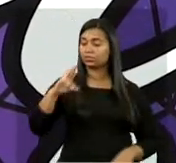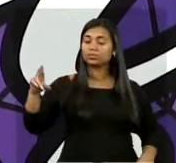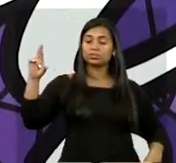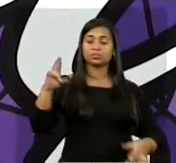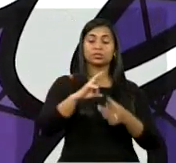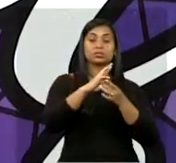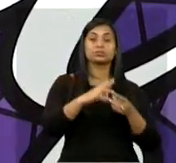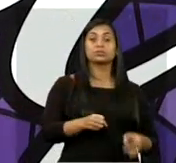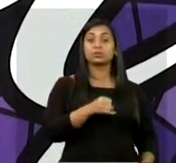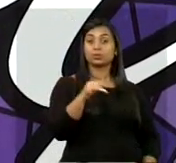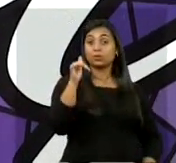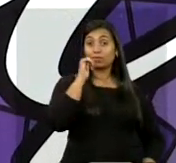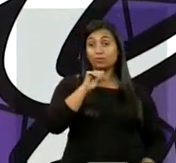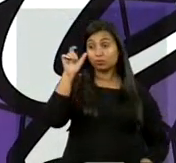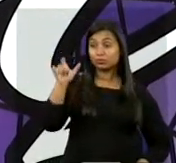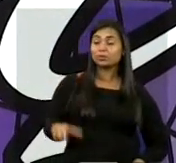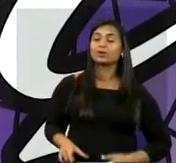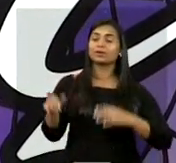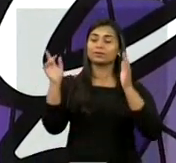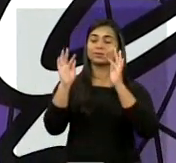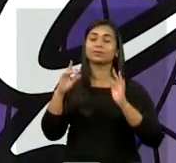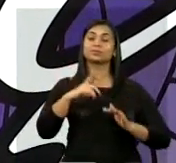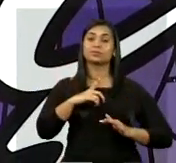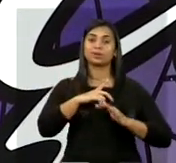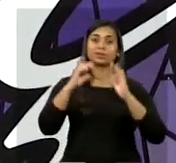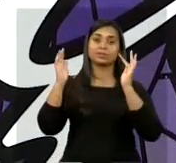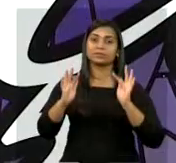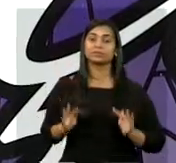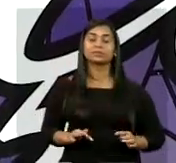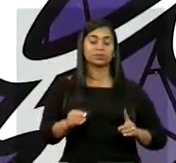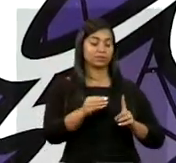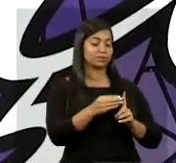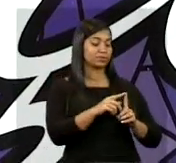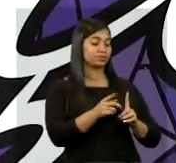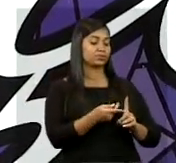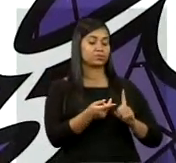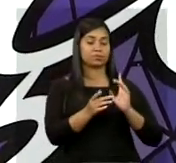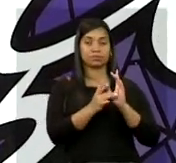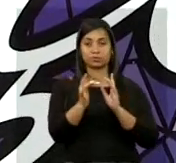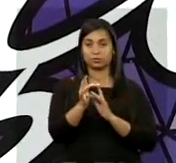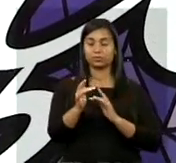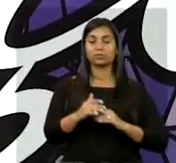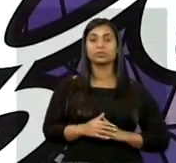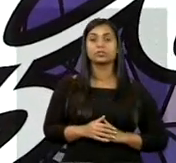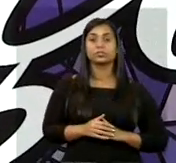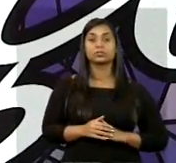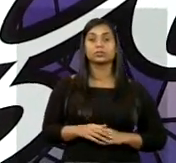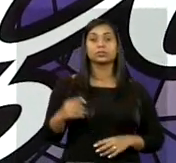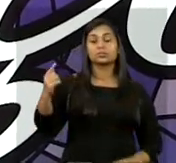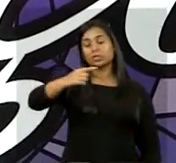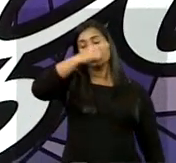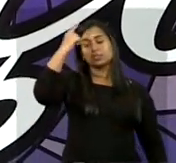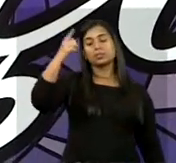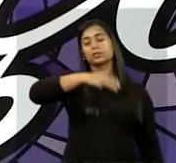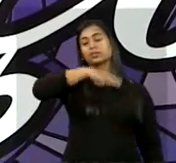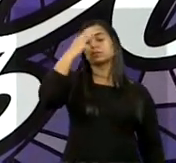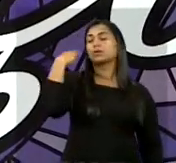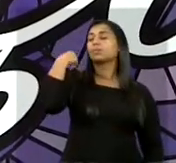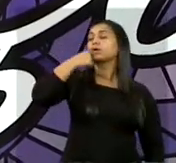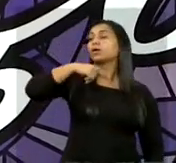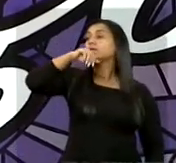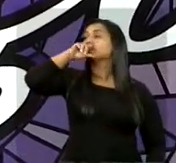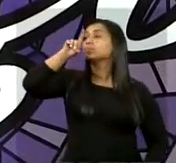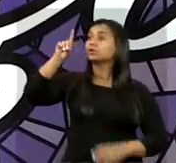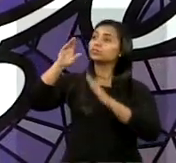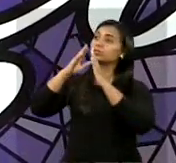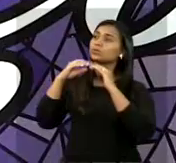Maria, cheia de graça, o Senhor é convosco. Bendita sois vós entre as mulheres e bendito é o fruto do vosso ventre, Jesus.